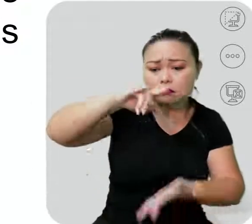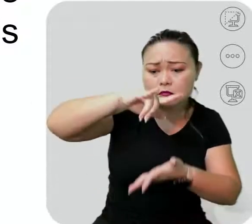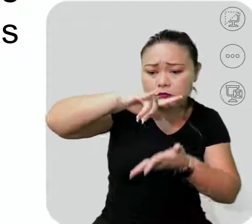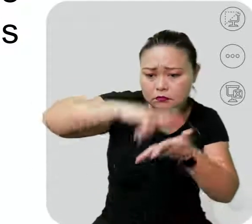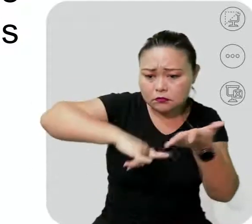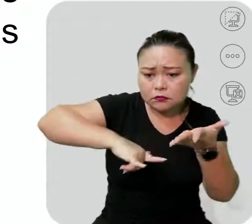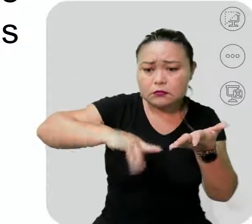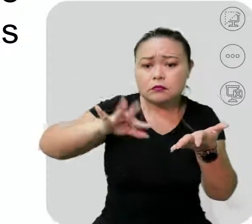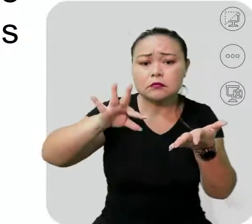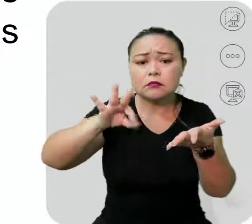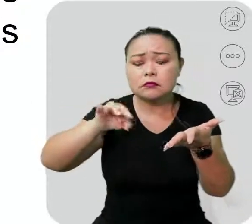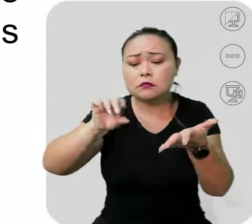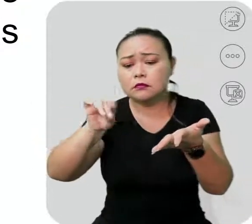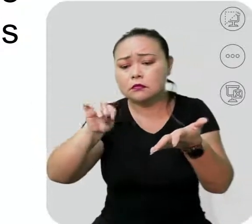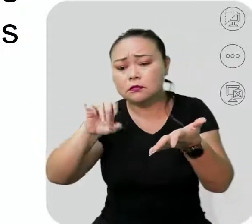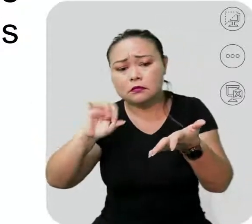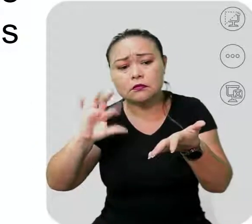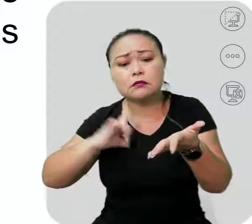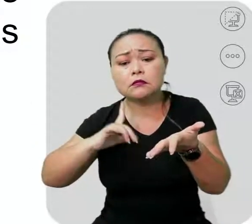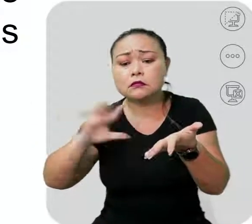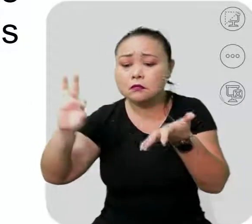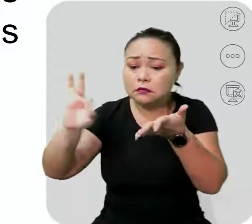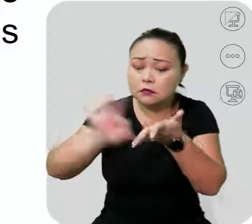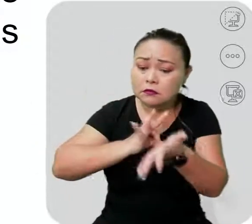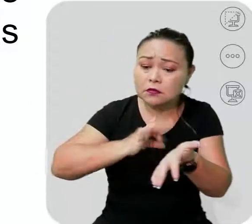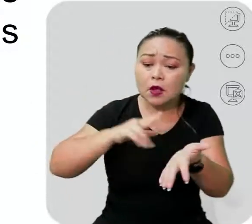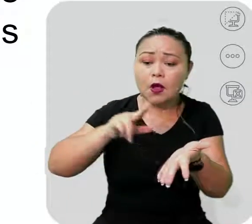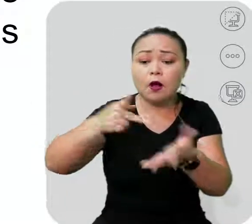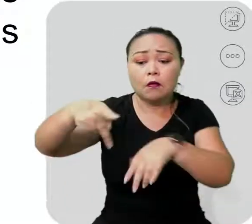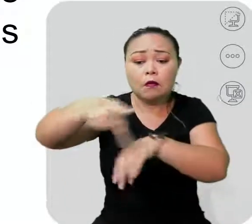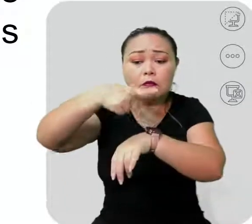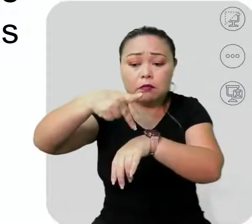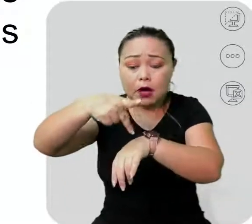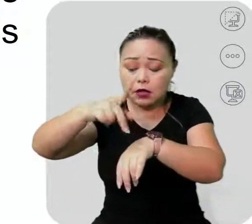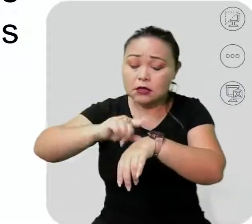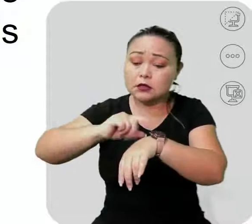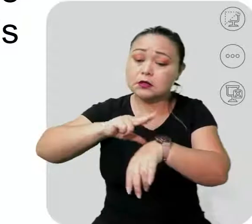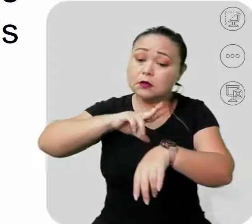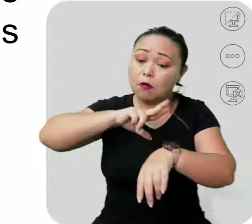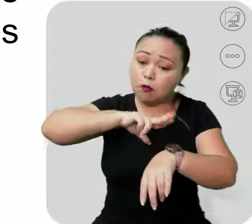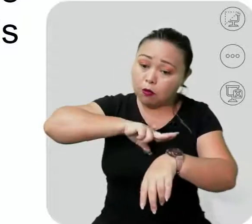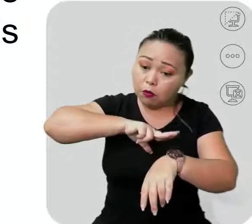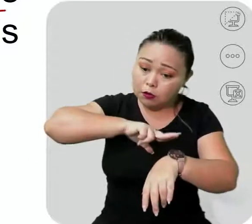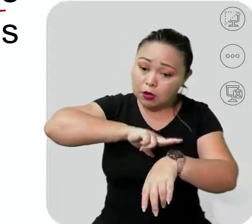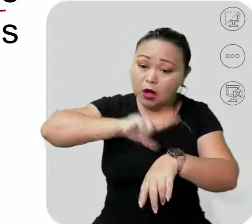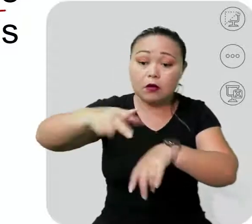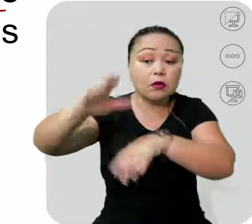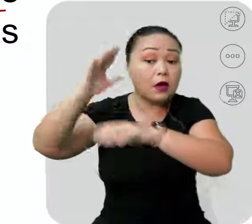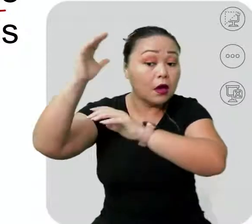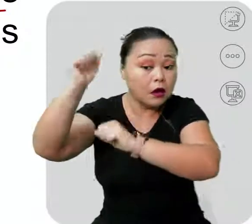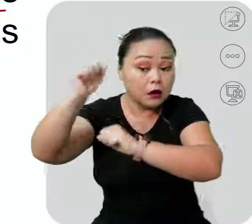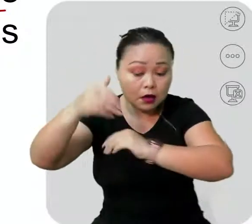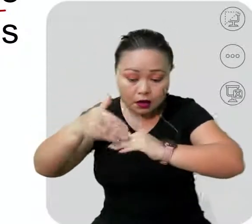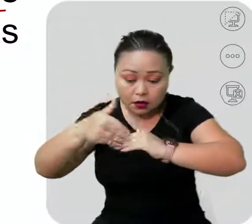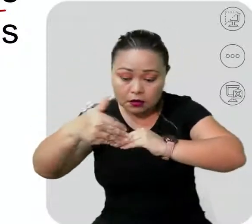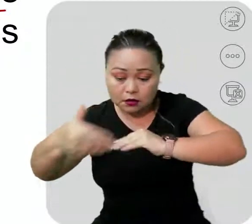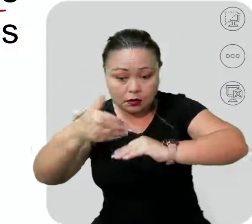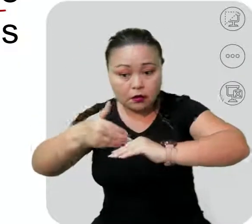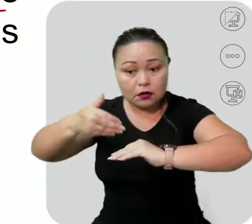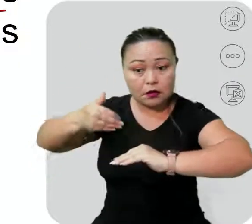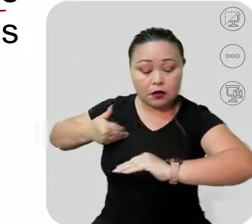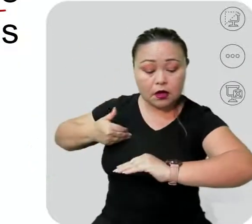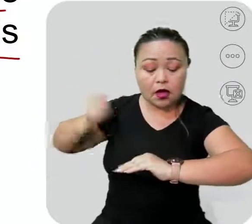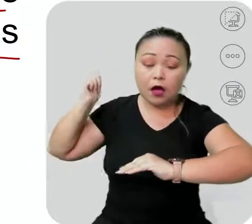entre Portugal EA Espanha confere dividia as possíveis novas